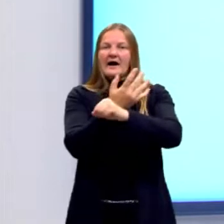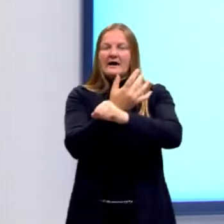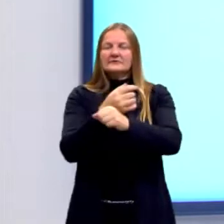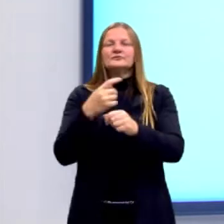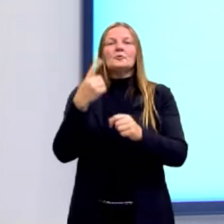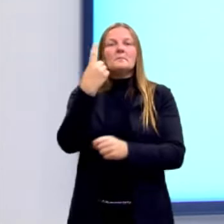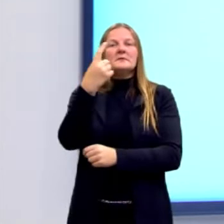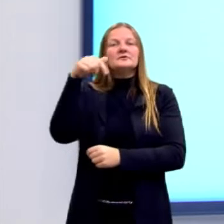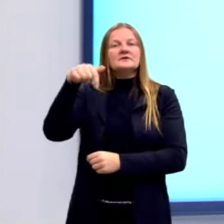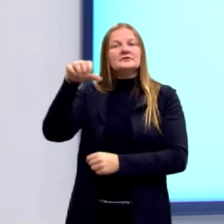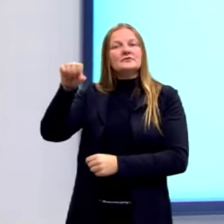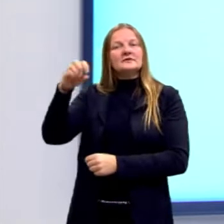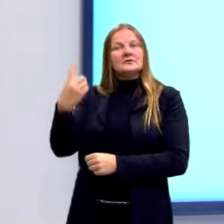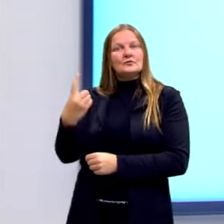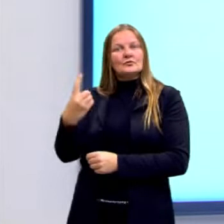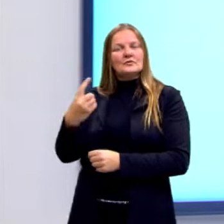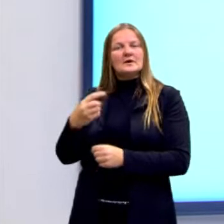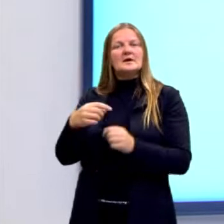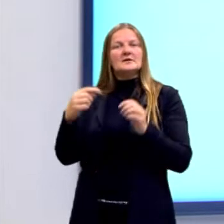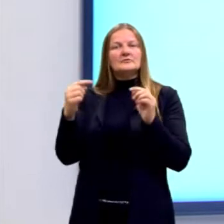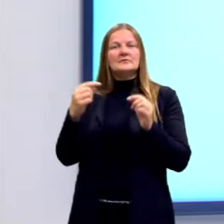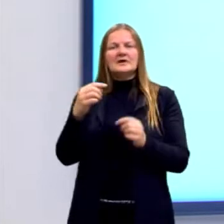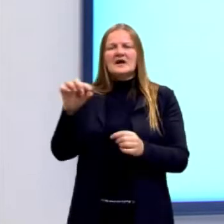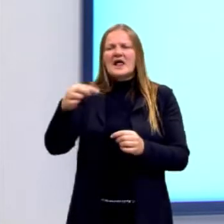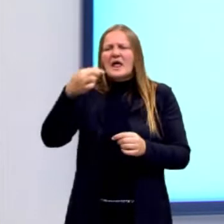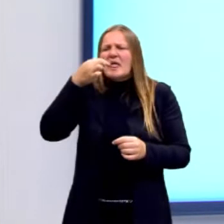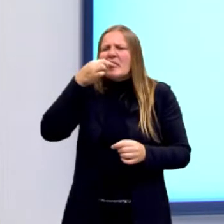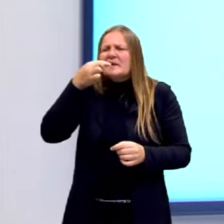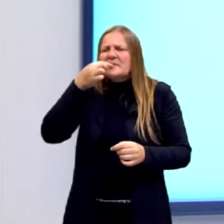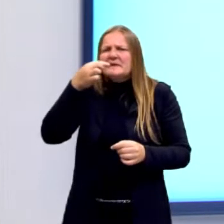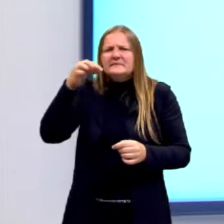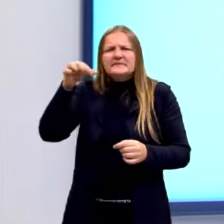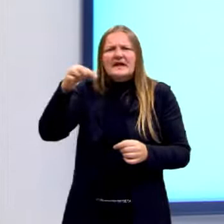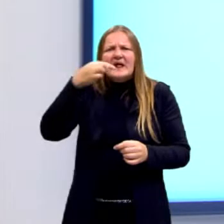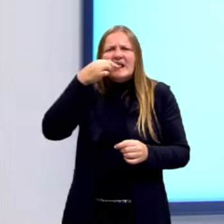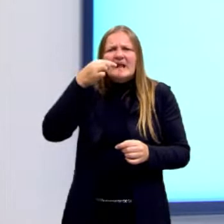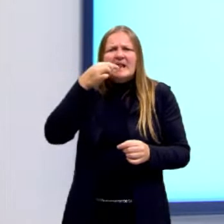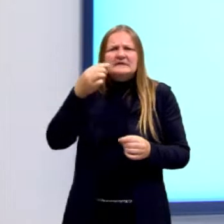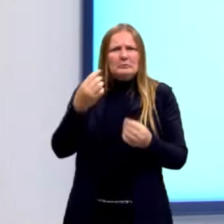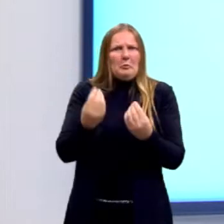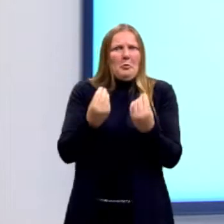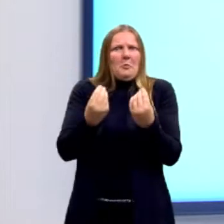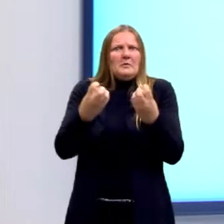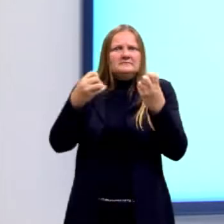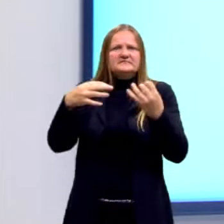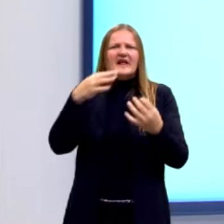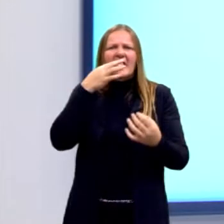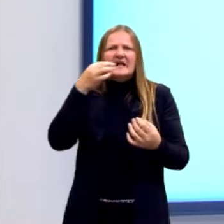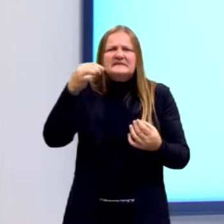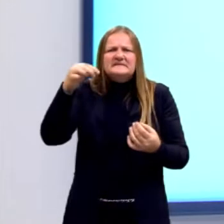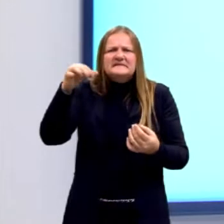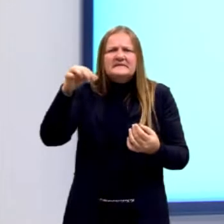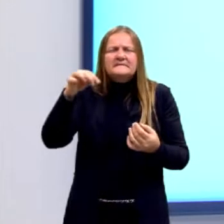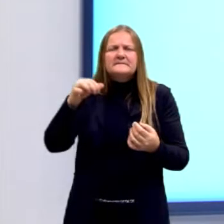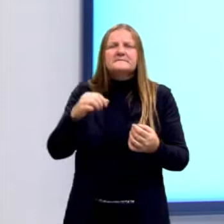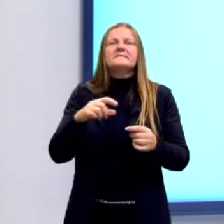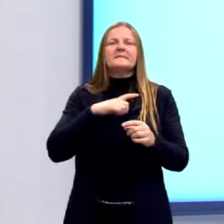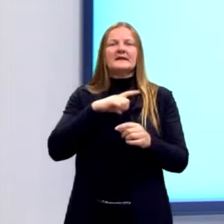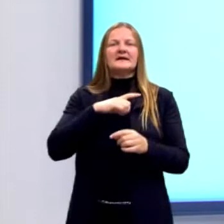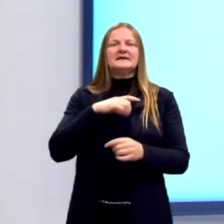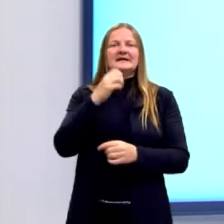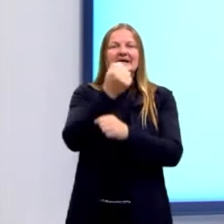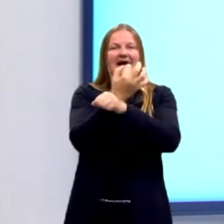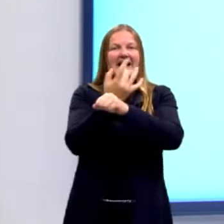1791 ele tocou sua língua tá como assim né a saliva é ligeiramente